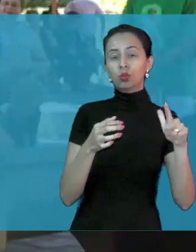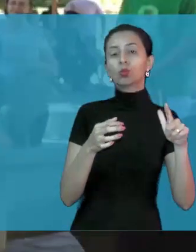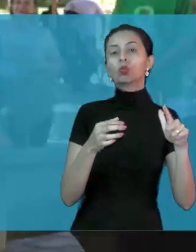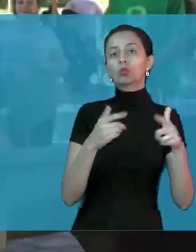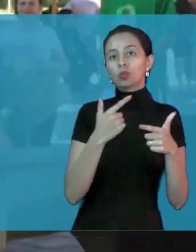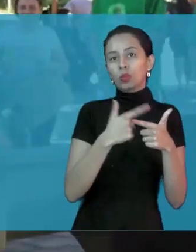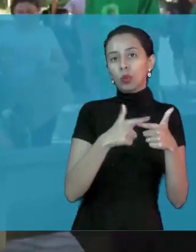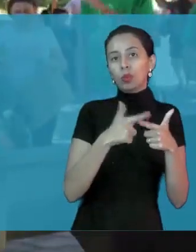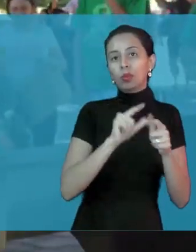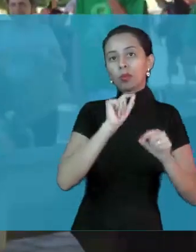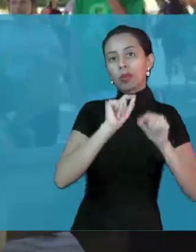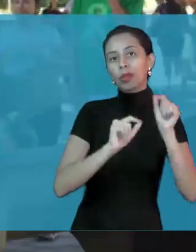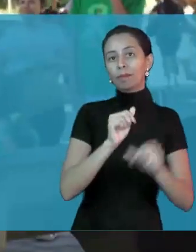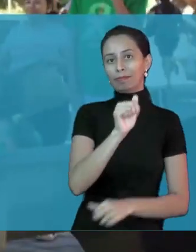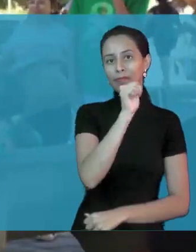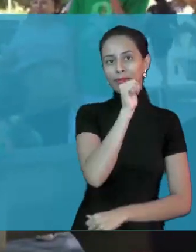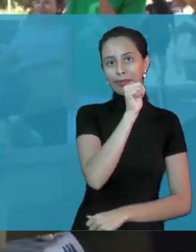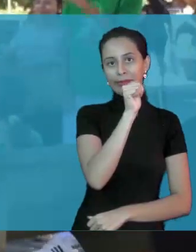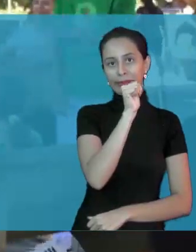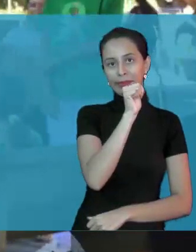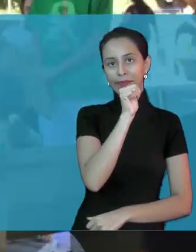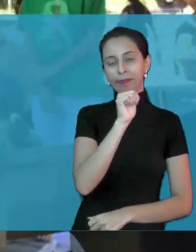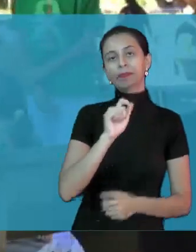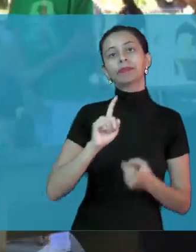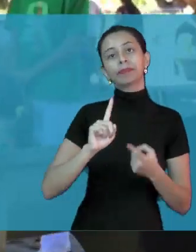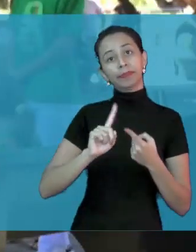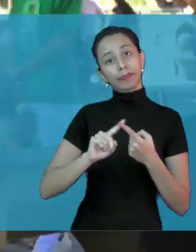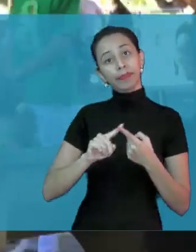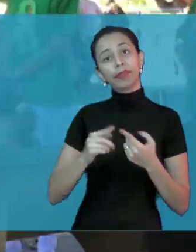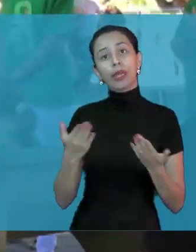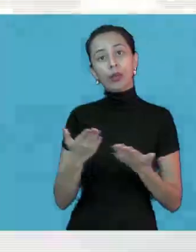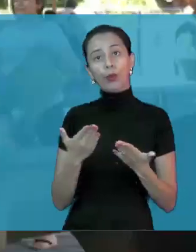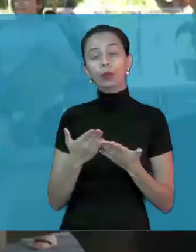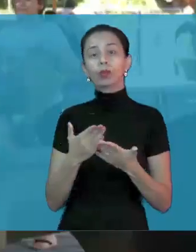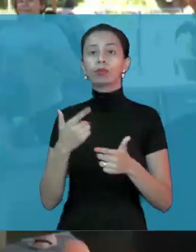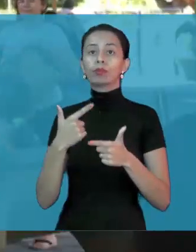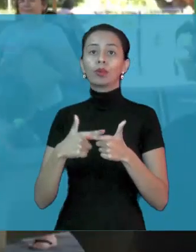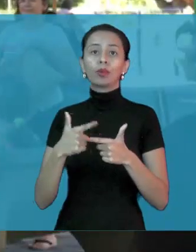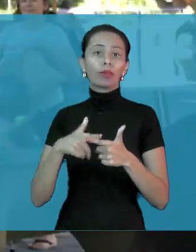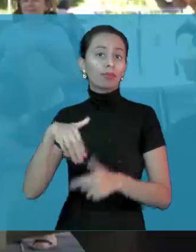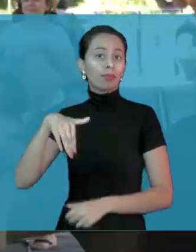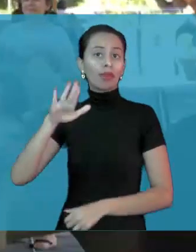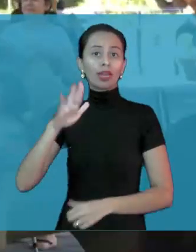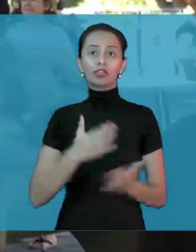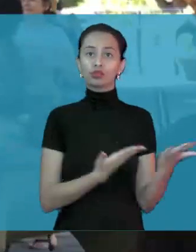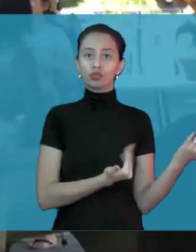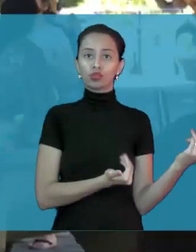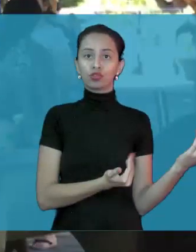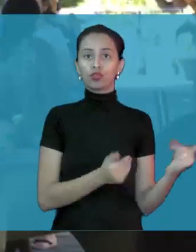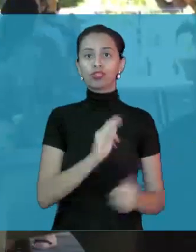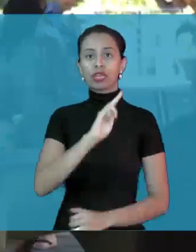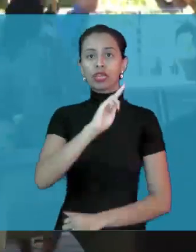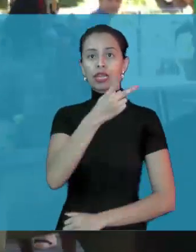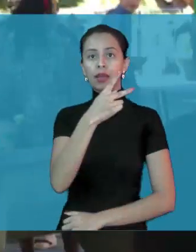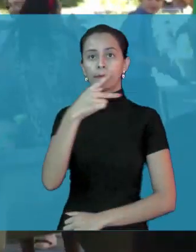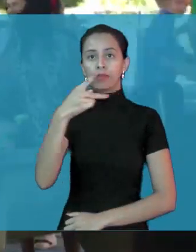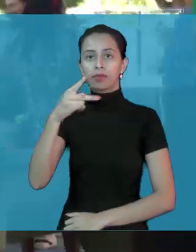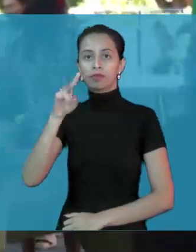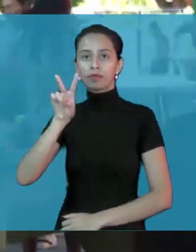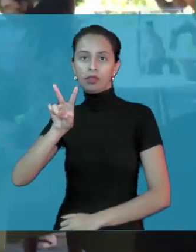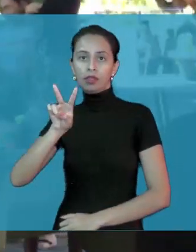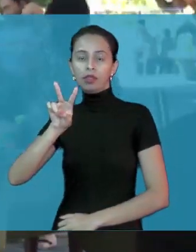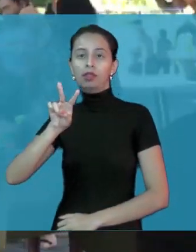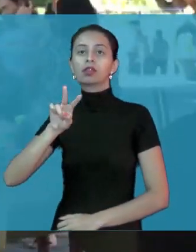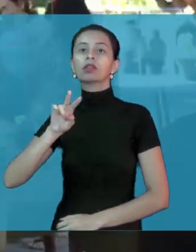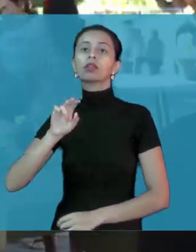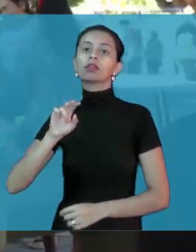que se junta ao tabagismo, que um potencializa o outro, é o álcool. E agora vem na população mais jovem